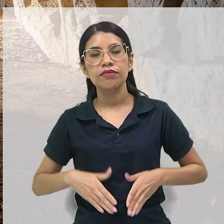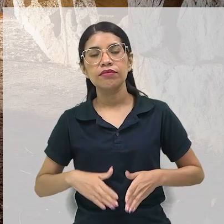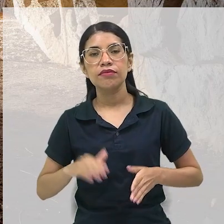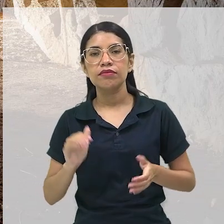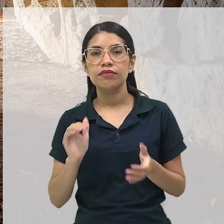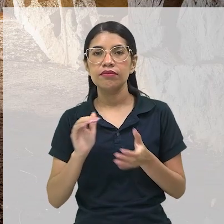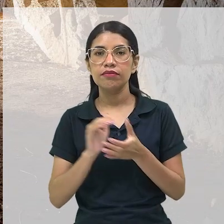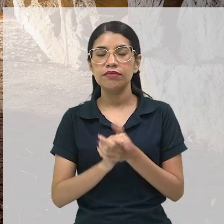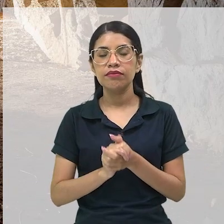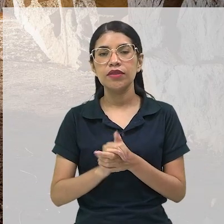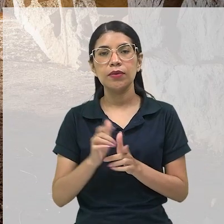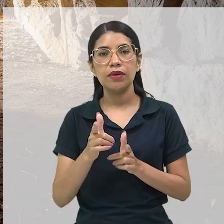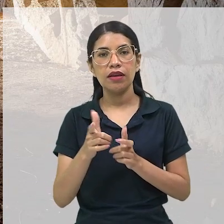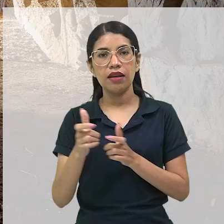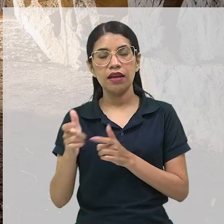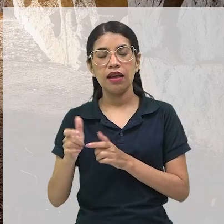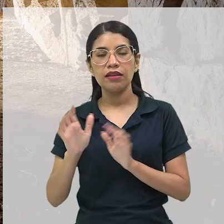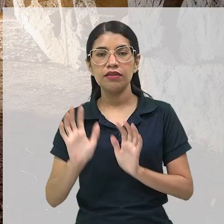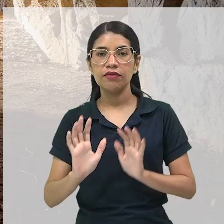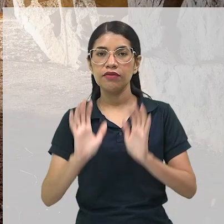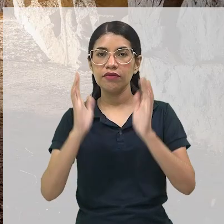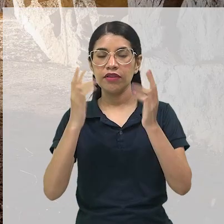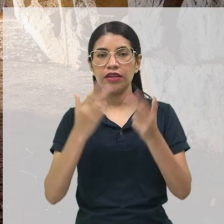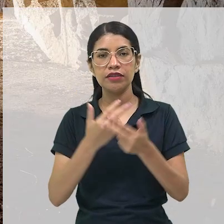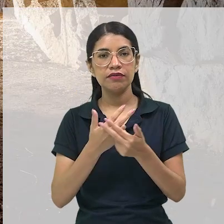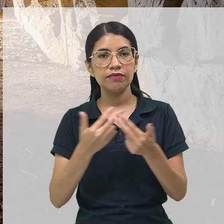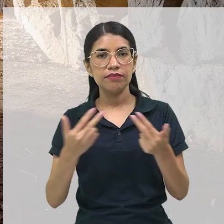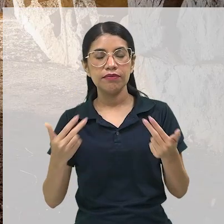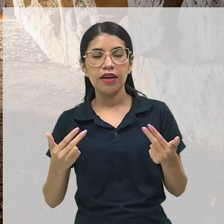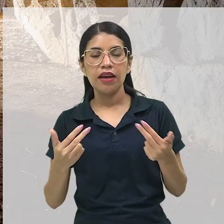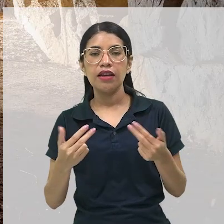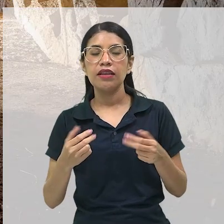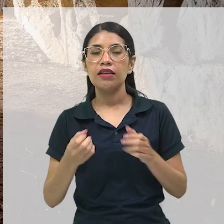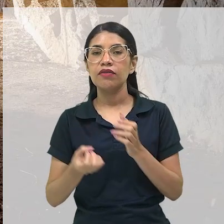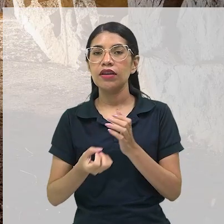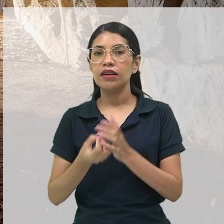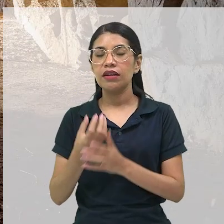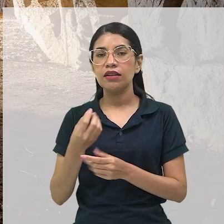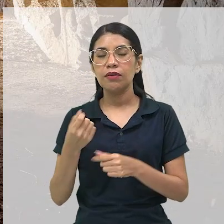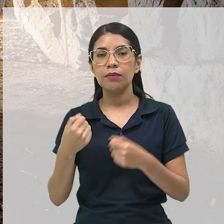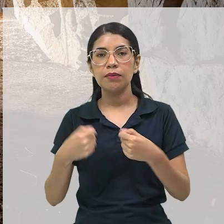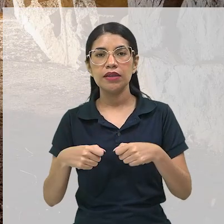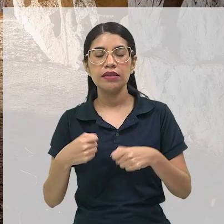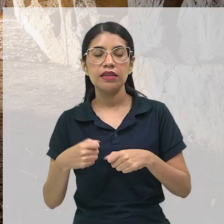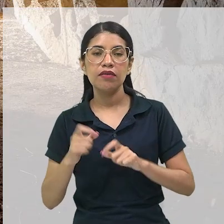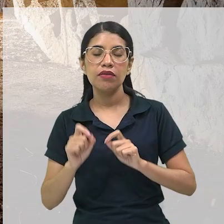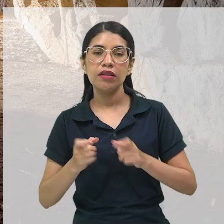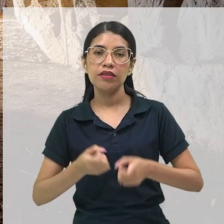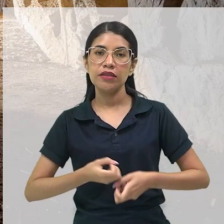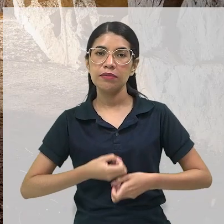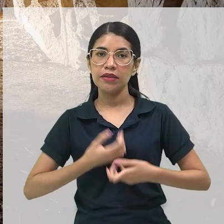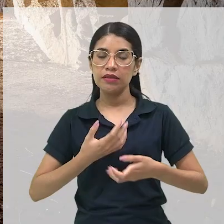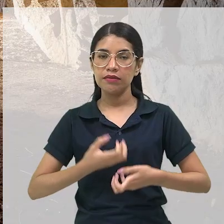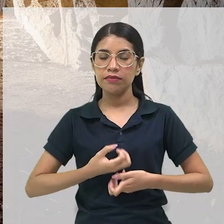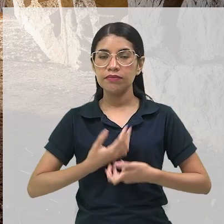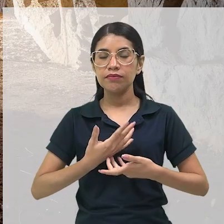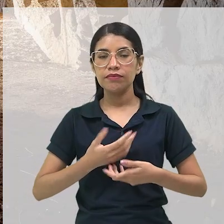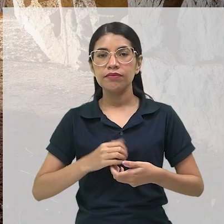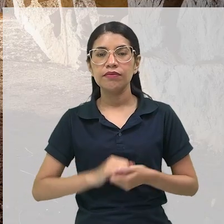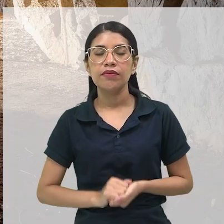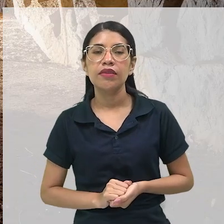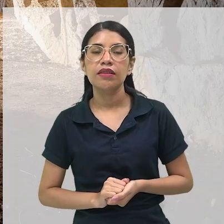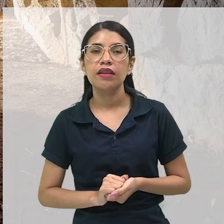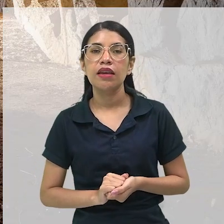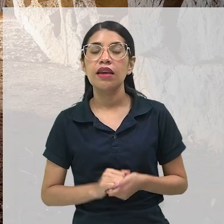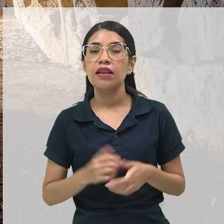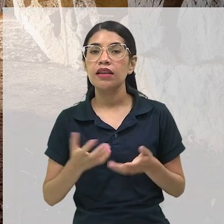festa do sol, da lua. Então a gente viu que a dança, ela nasceu de uma necessidade de expressão do ser humano. O ser humano, ele queria